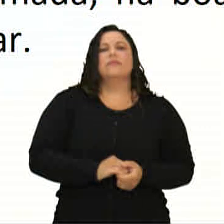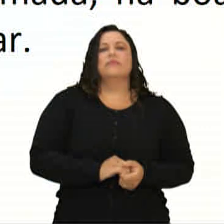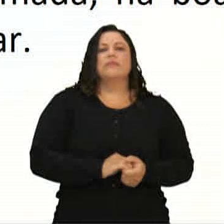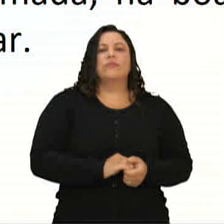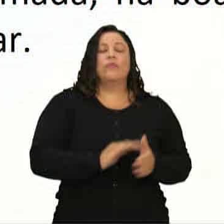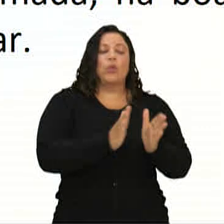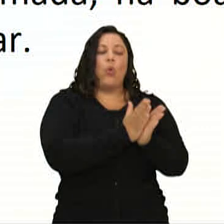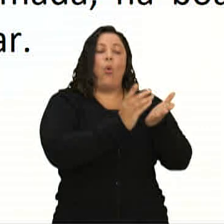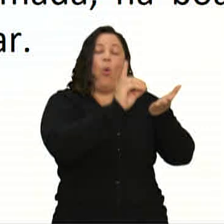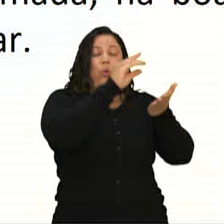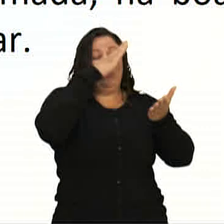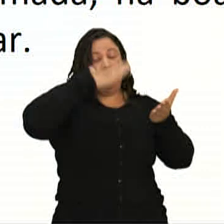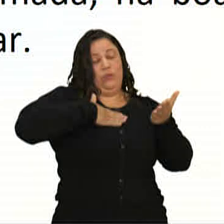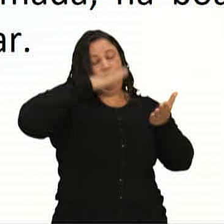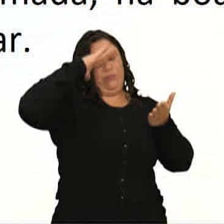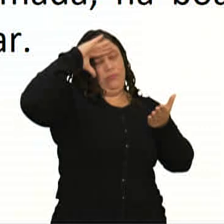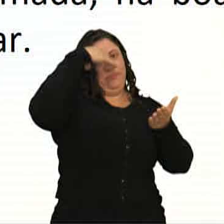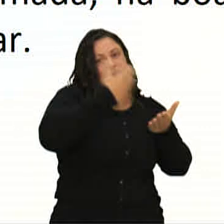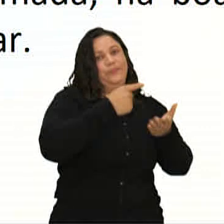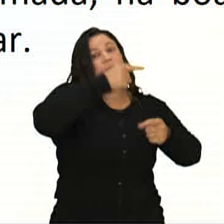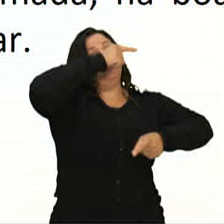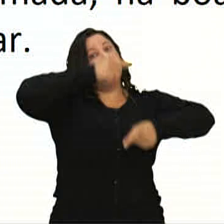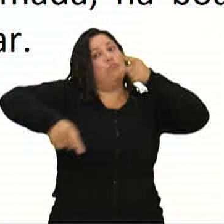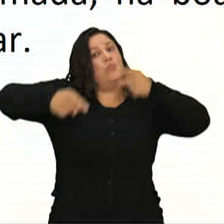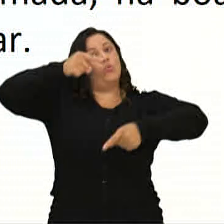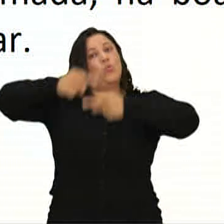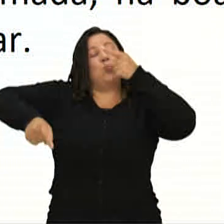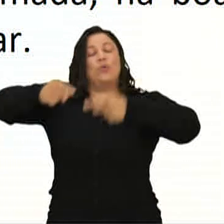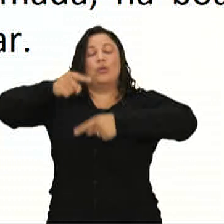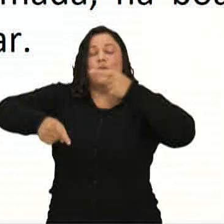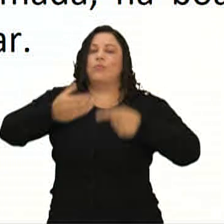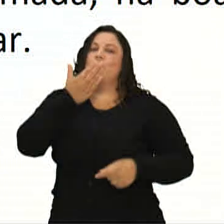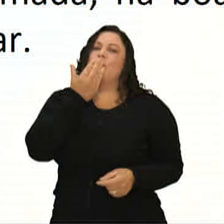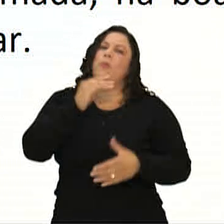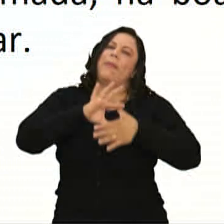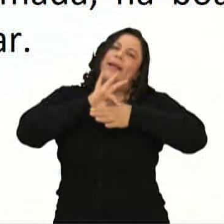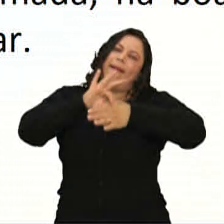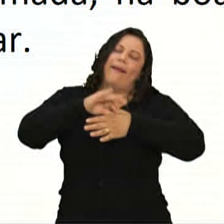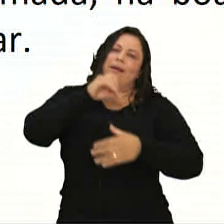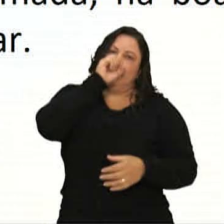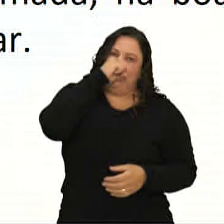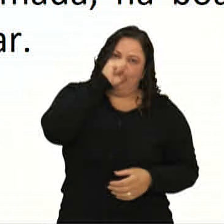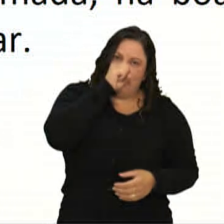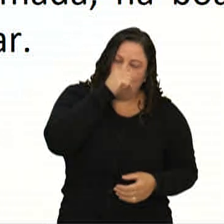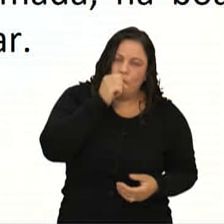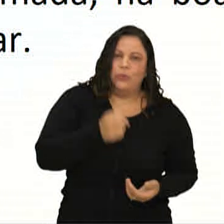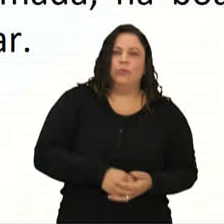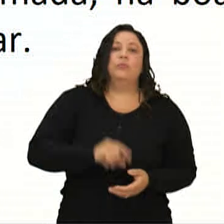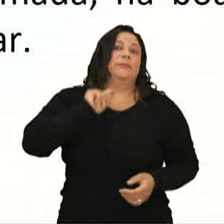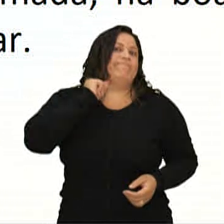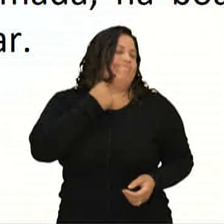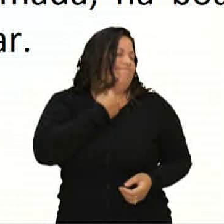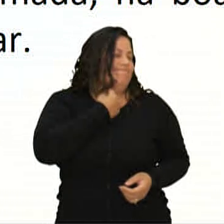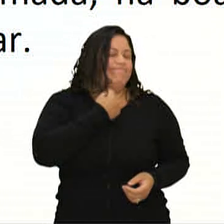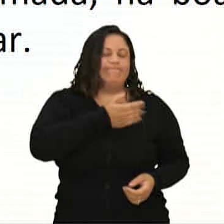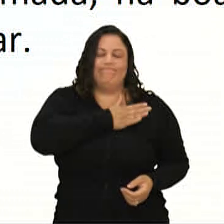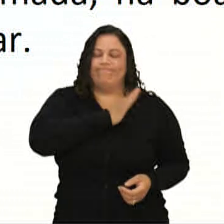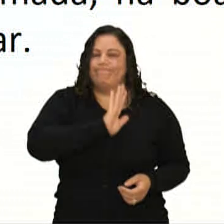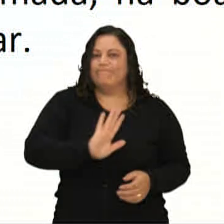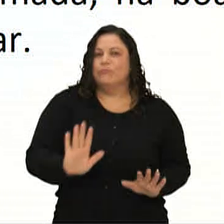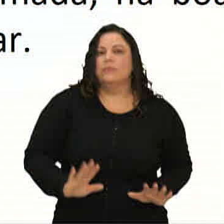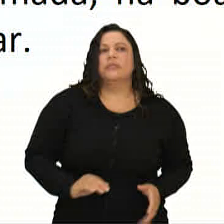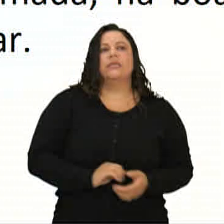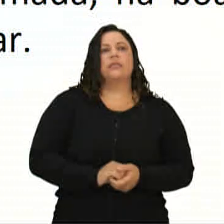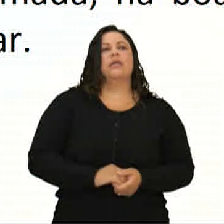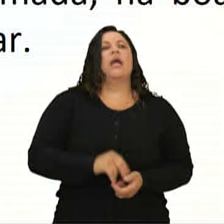comer carne de porco, por ser um animal impuro. Proíbe também o álcool. O mês do jejum é o Ramadã, o mês